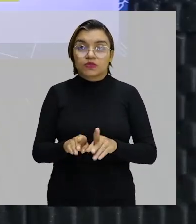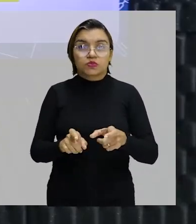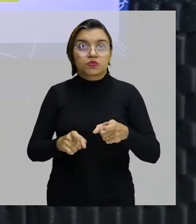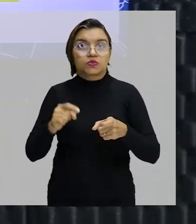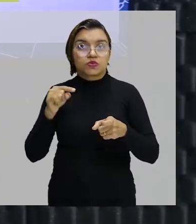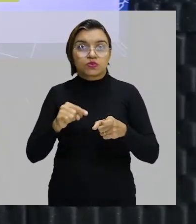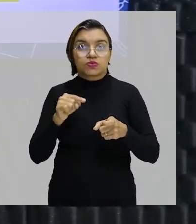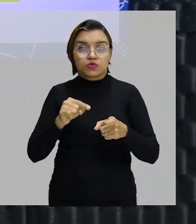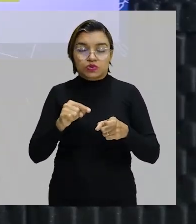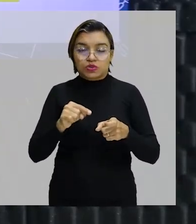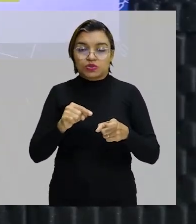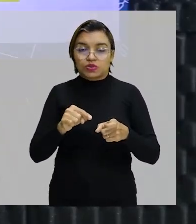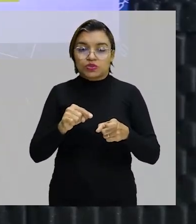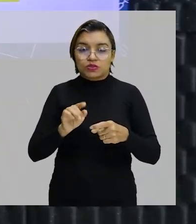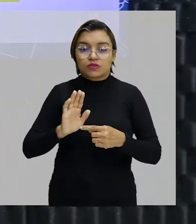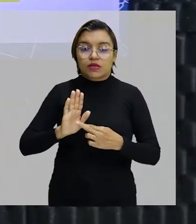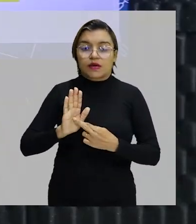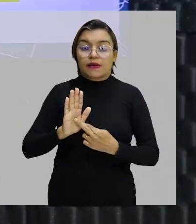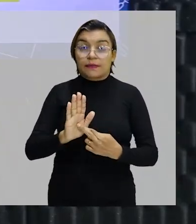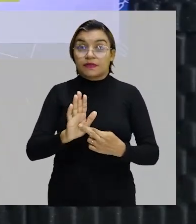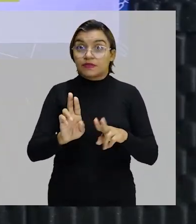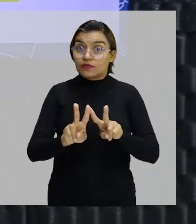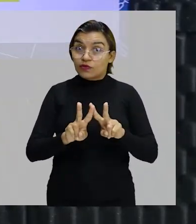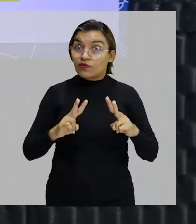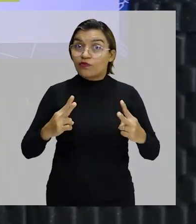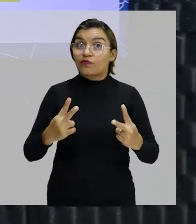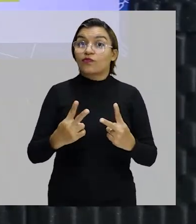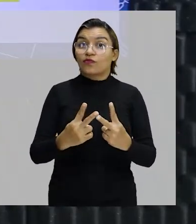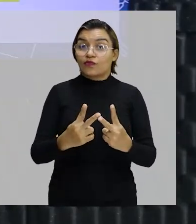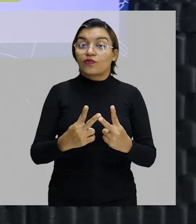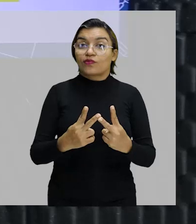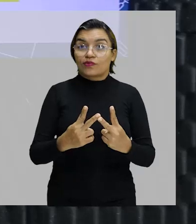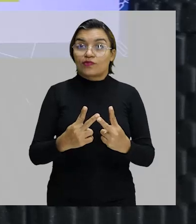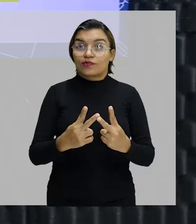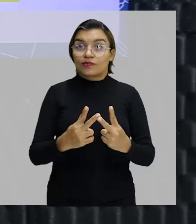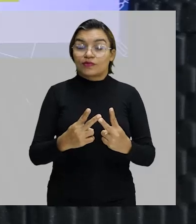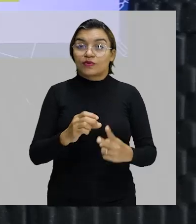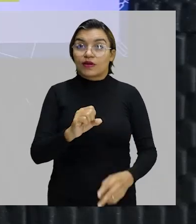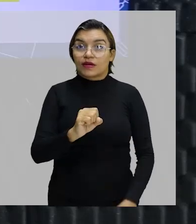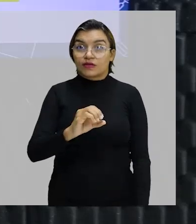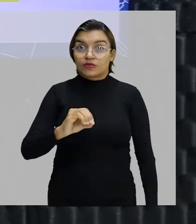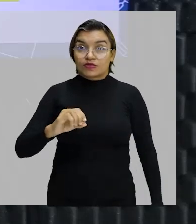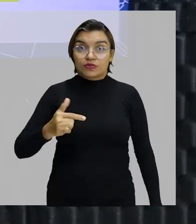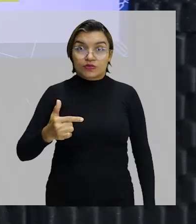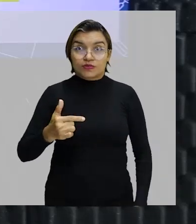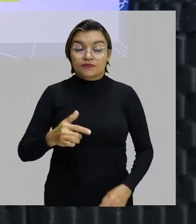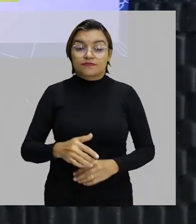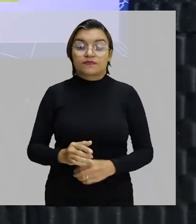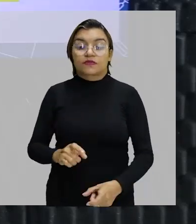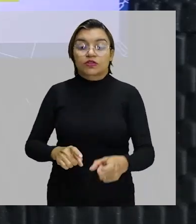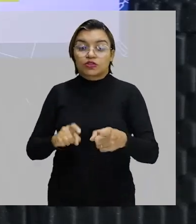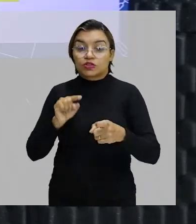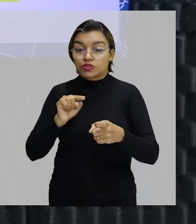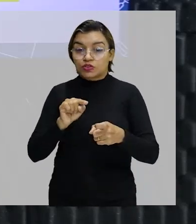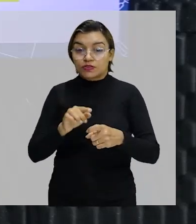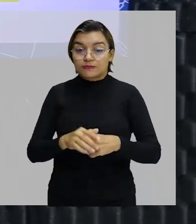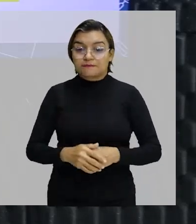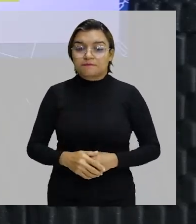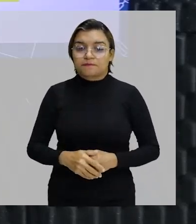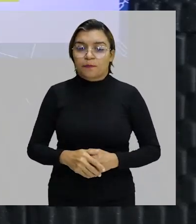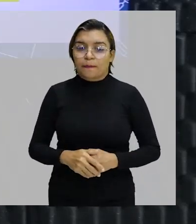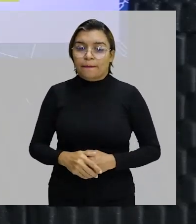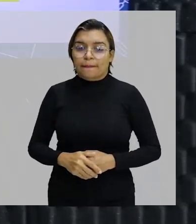x, porque o x vai representar o volume do SO2. Isolando o x, olha só,